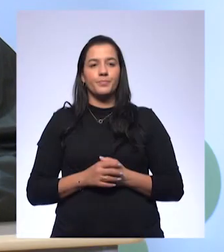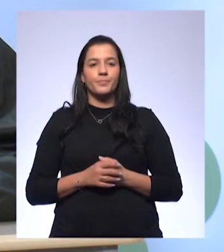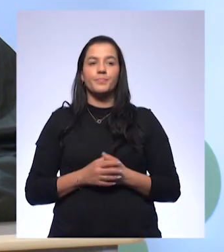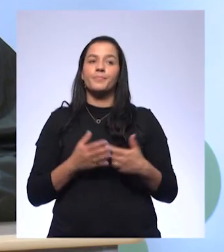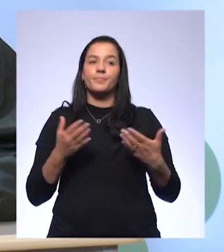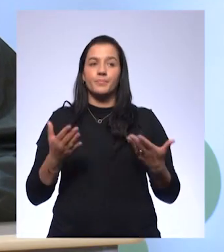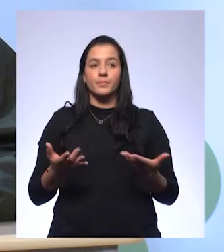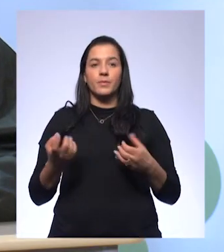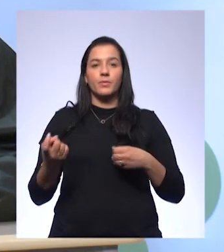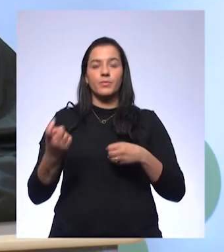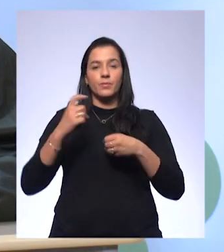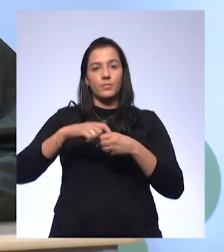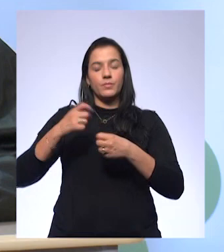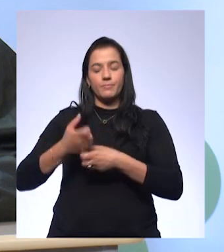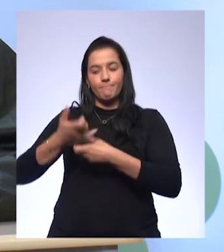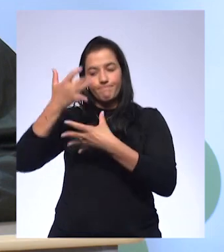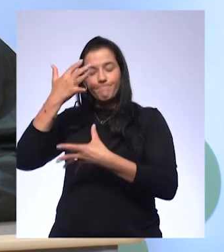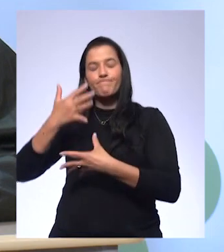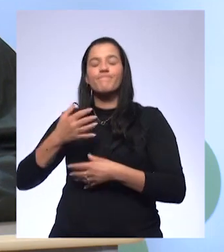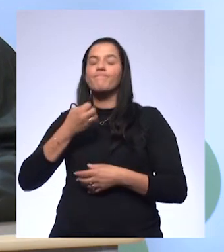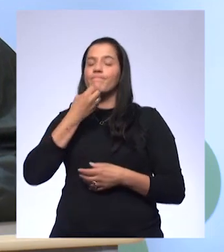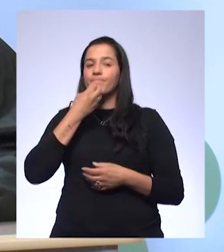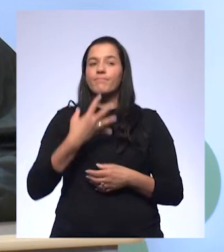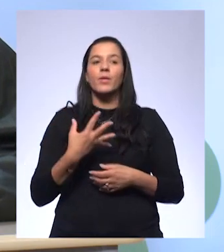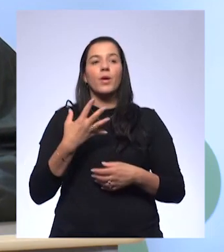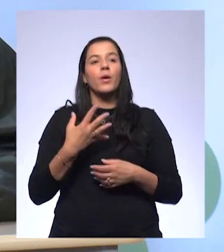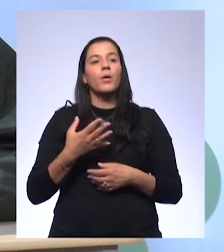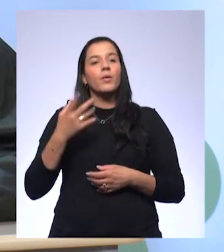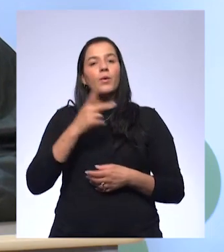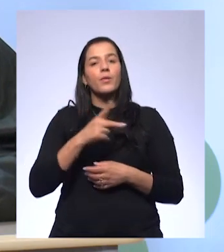Voltamos para a interação. Professora Luíse,